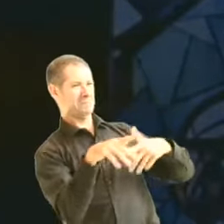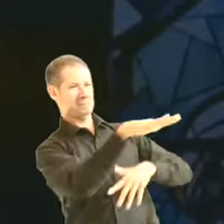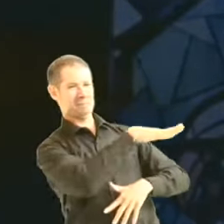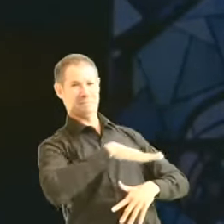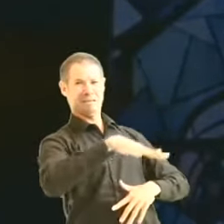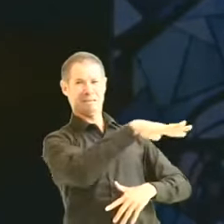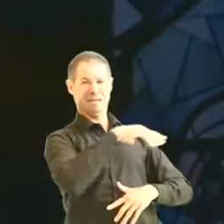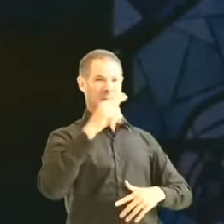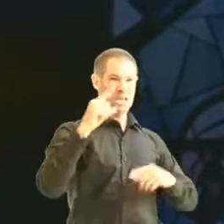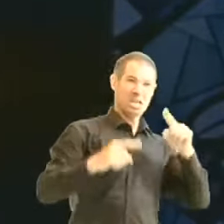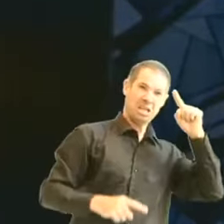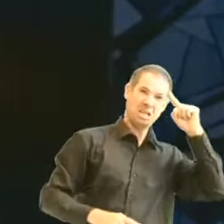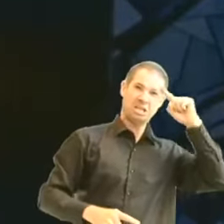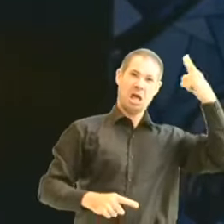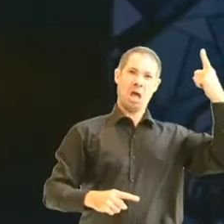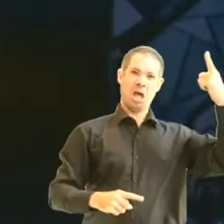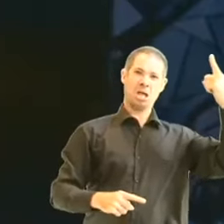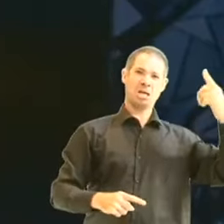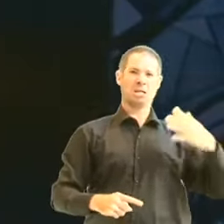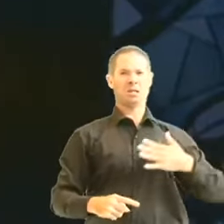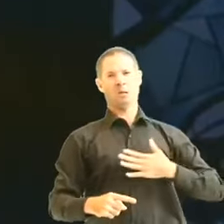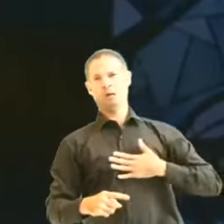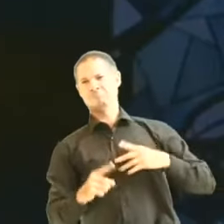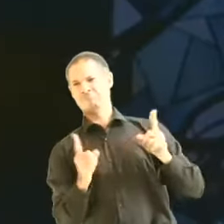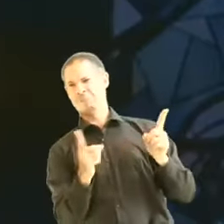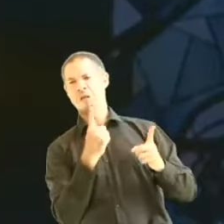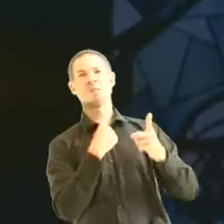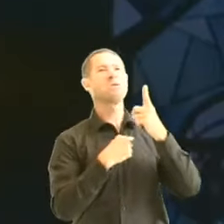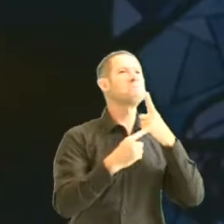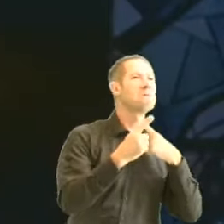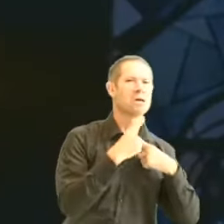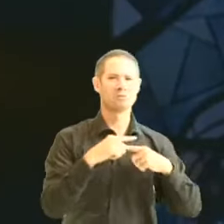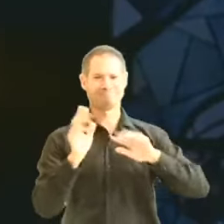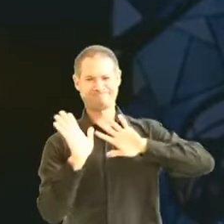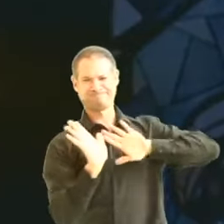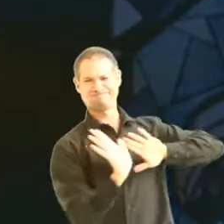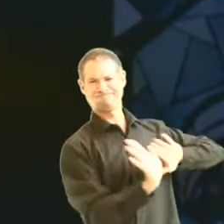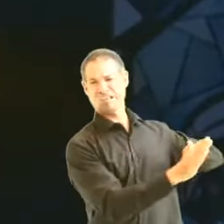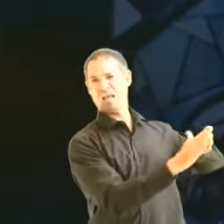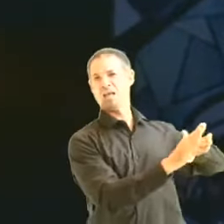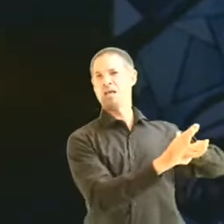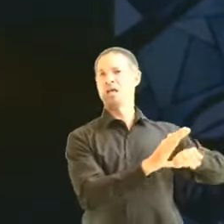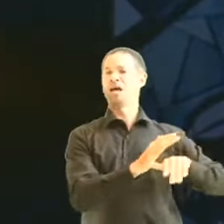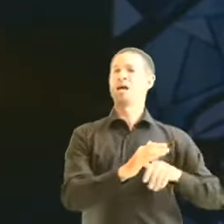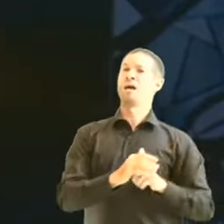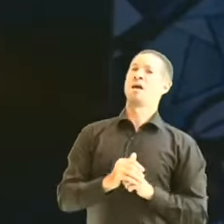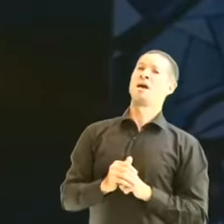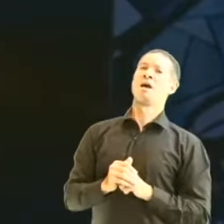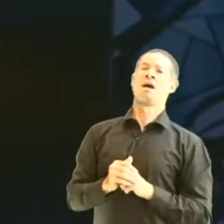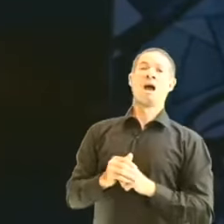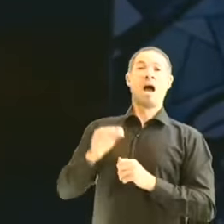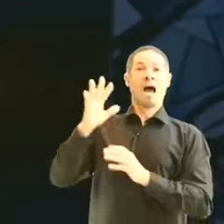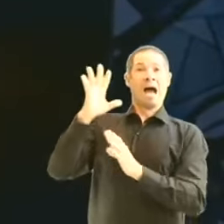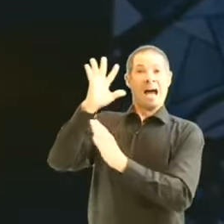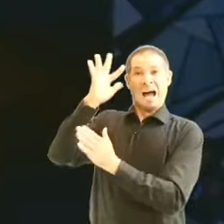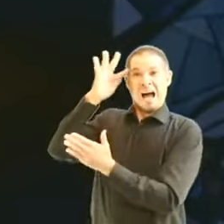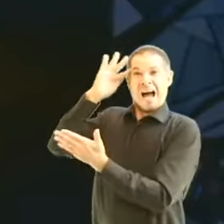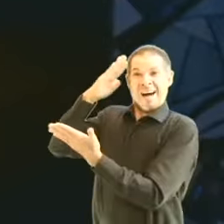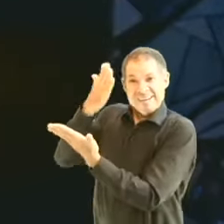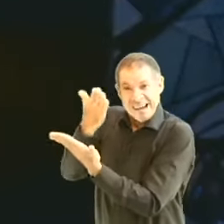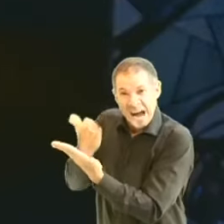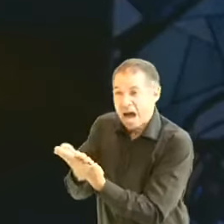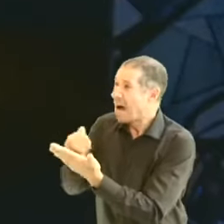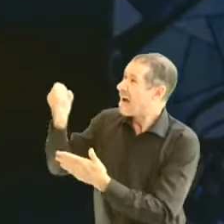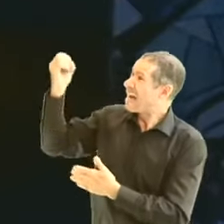das nossas ideias, pensamentos e desejos. A confiar na